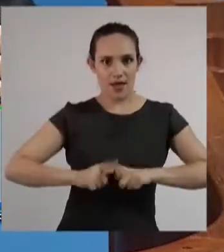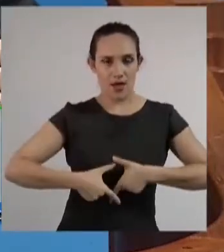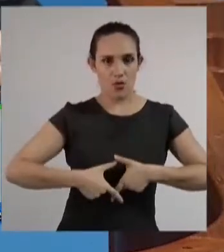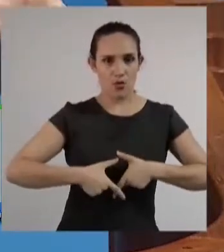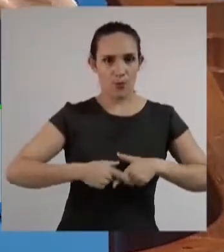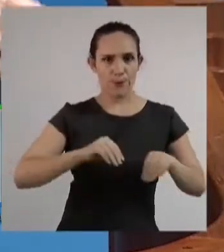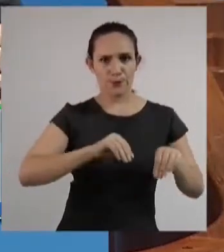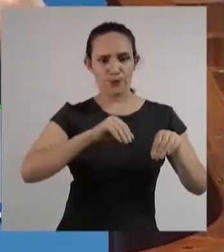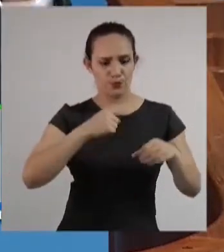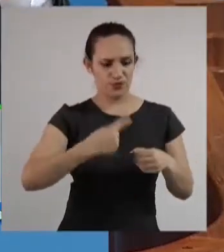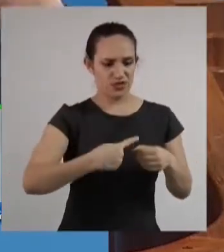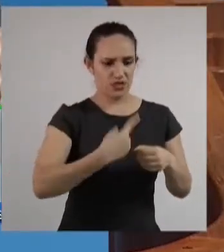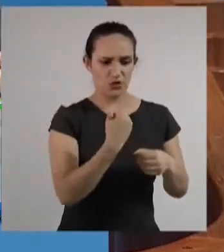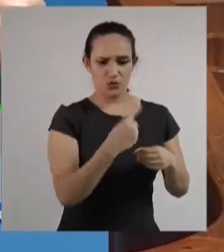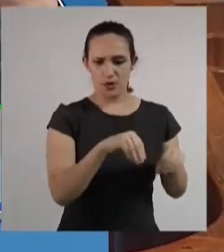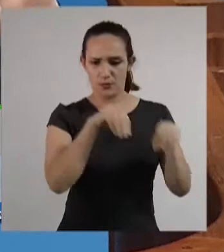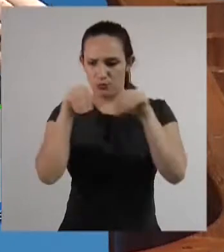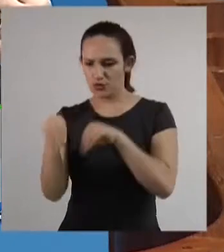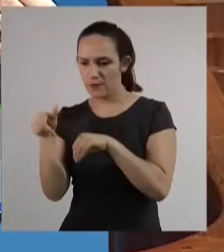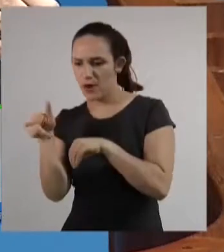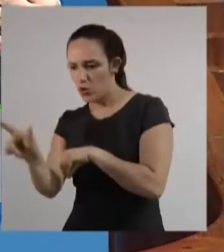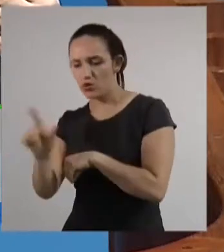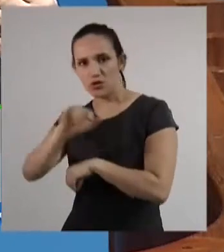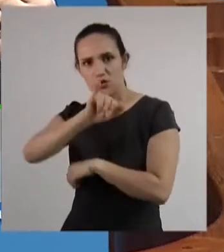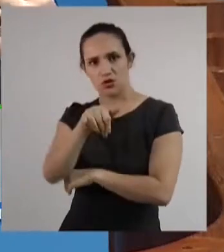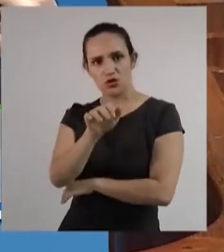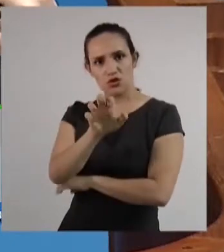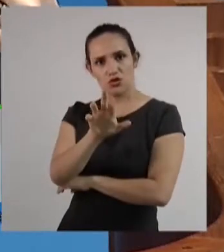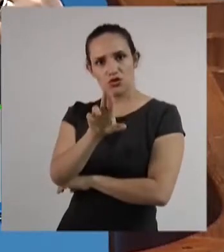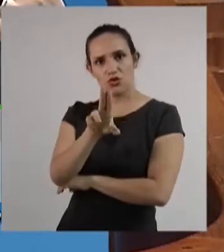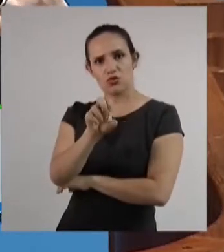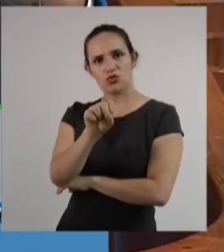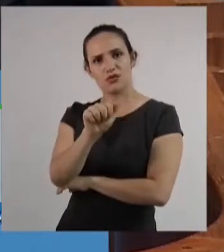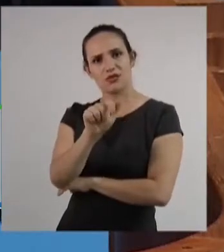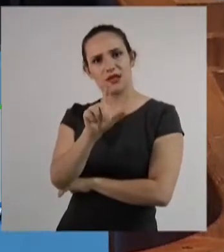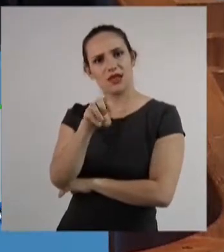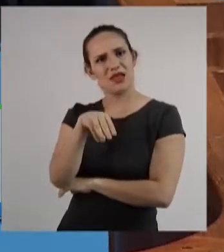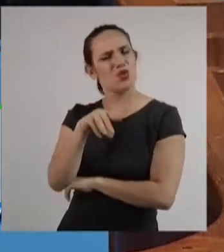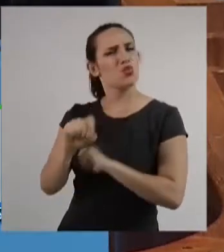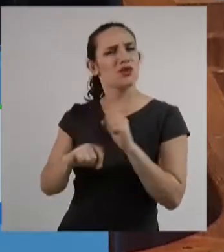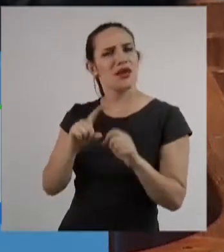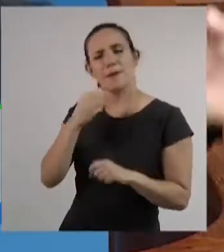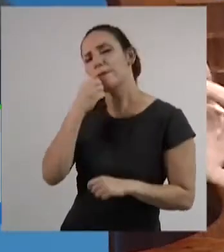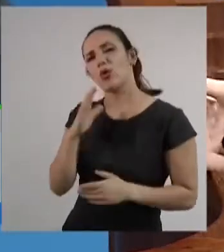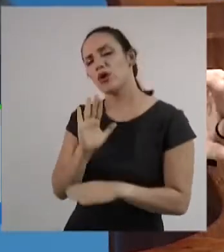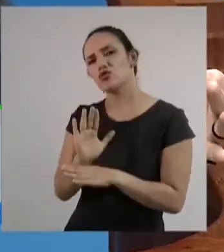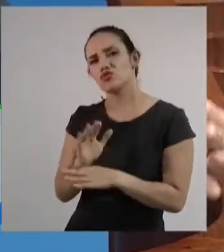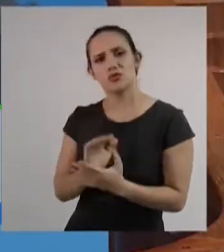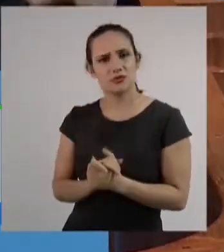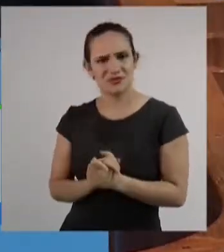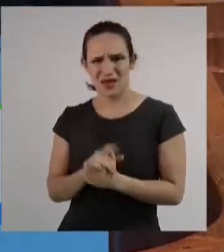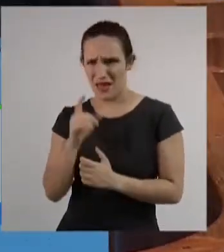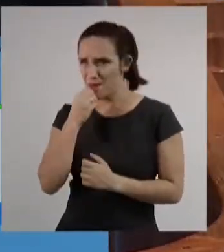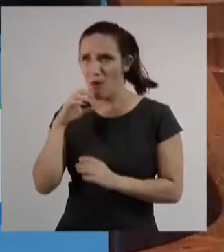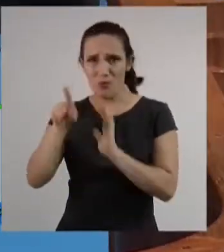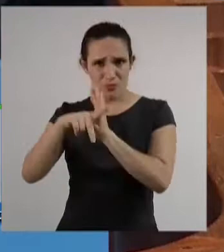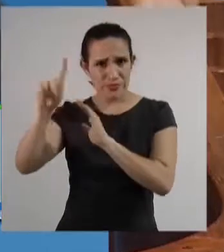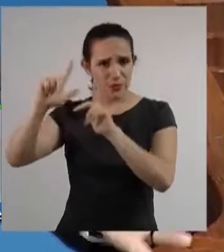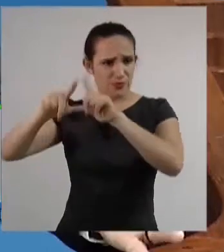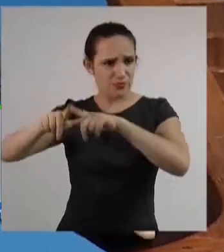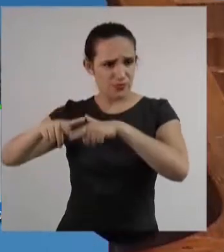vai trazer de benefício para alguém? Nem para os israelenses, nem para